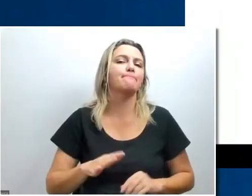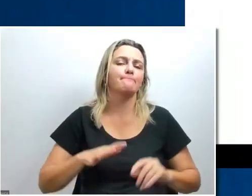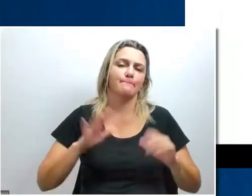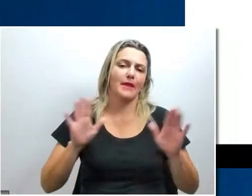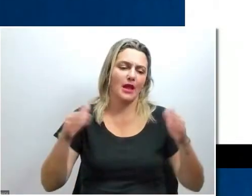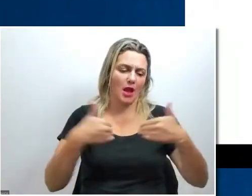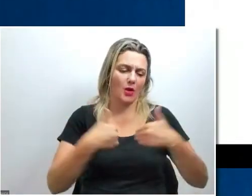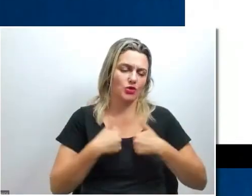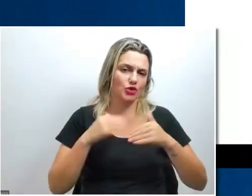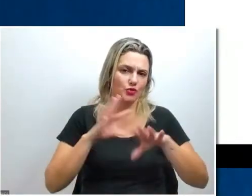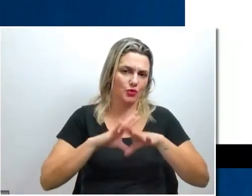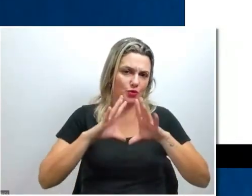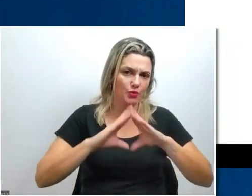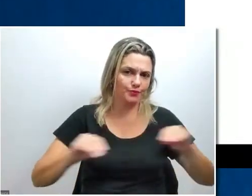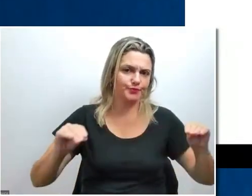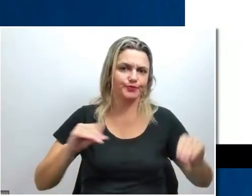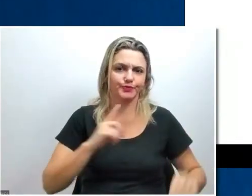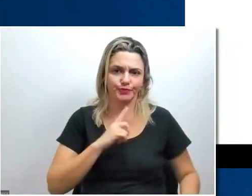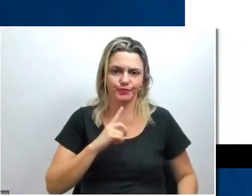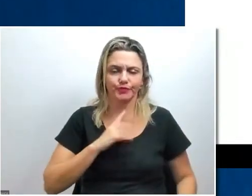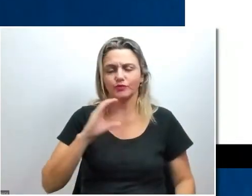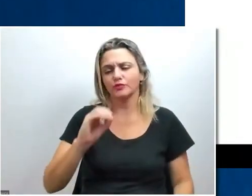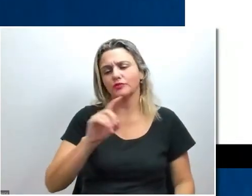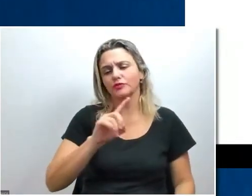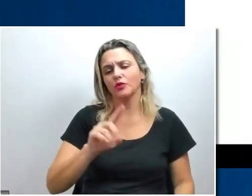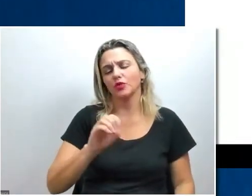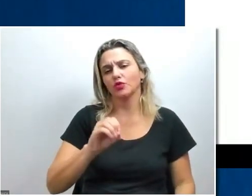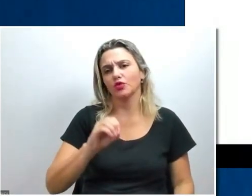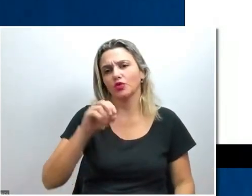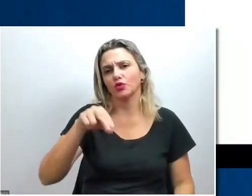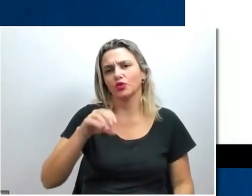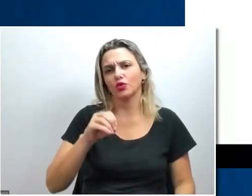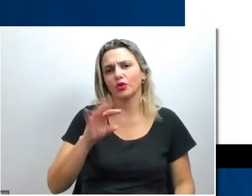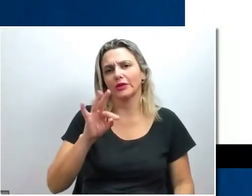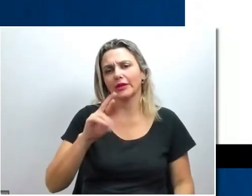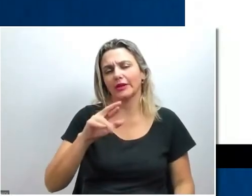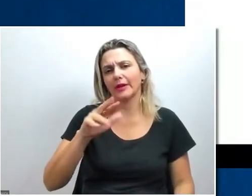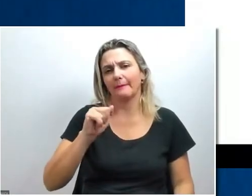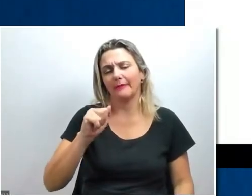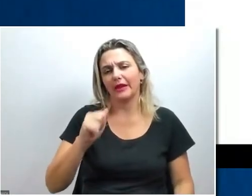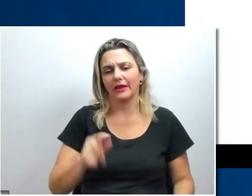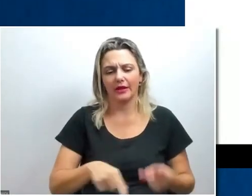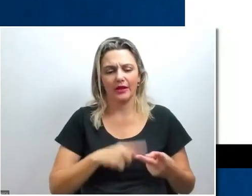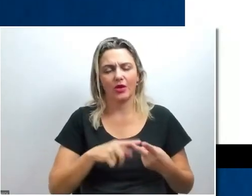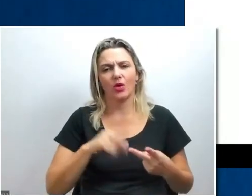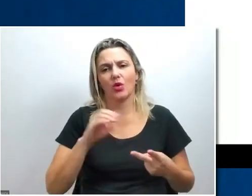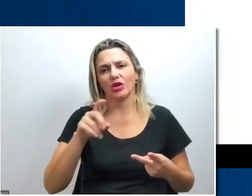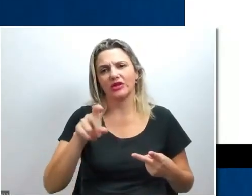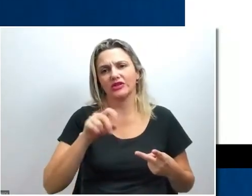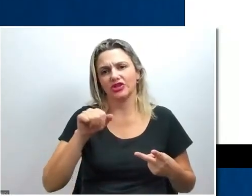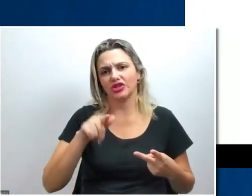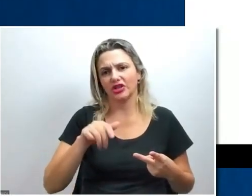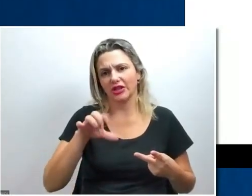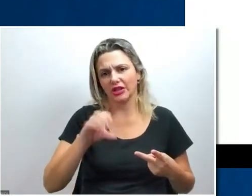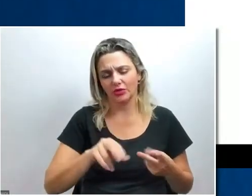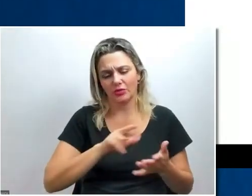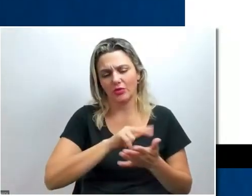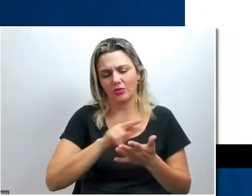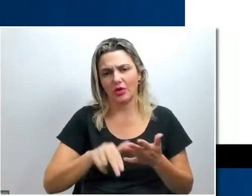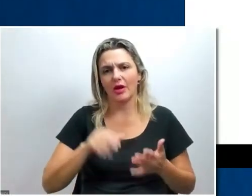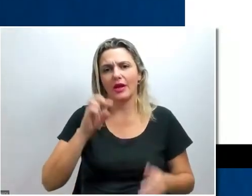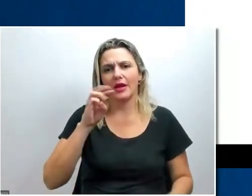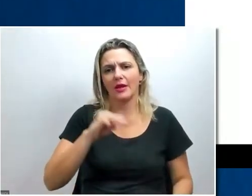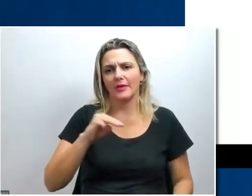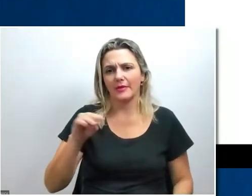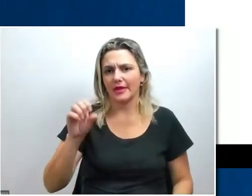que a ozonioterapia, quelação, oxigênio hiperbárico, né? Quem sabe o MMS, né, aí no Brasil, mas as